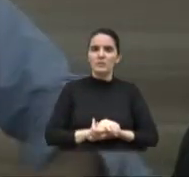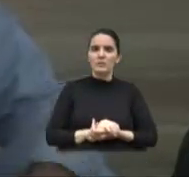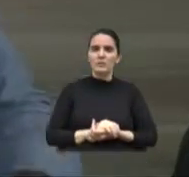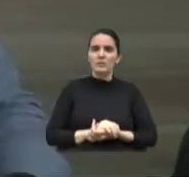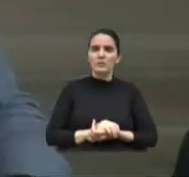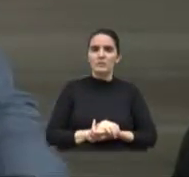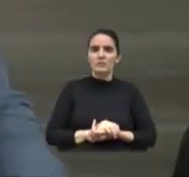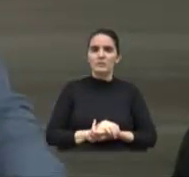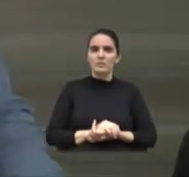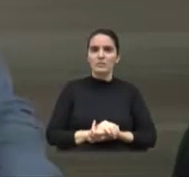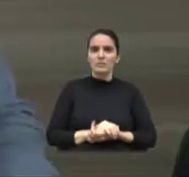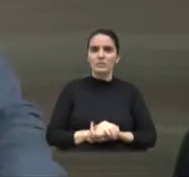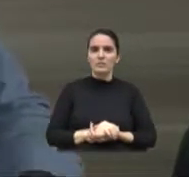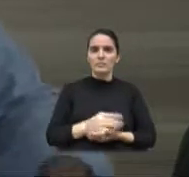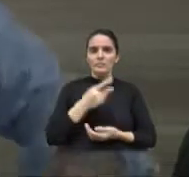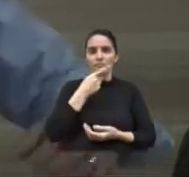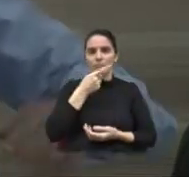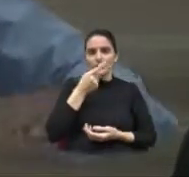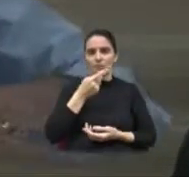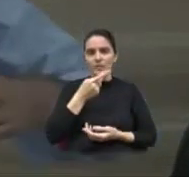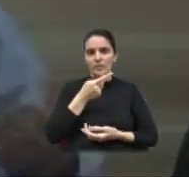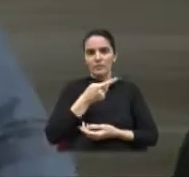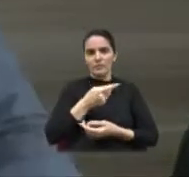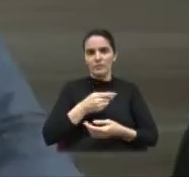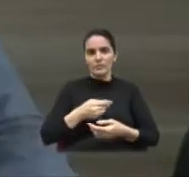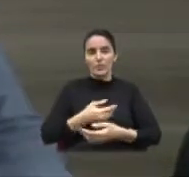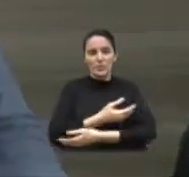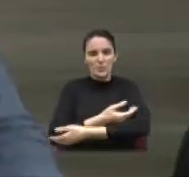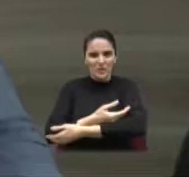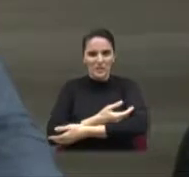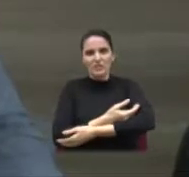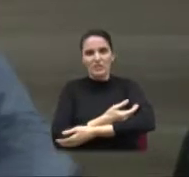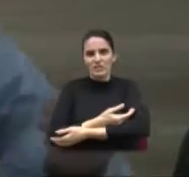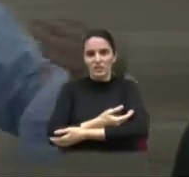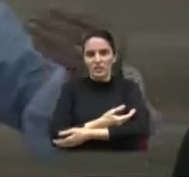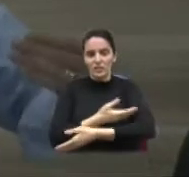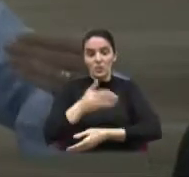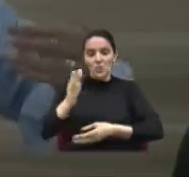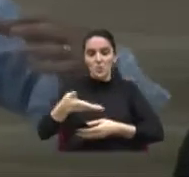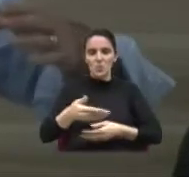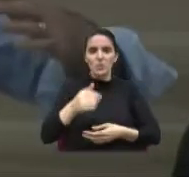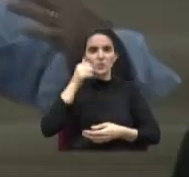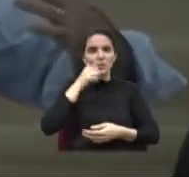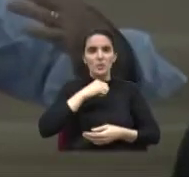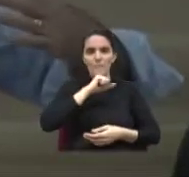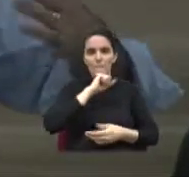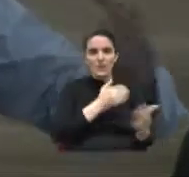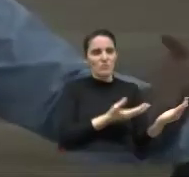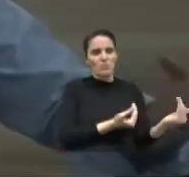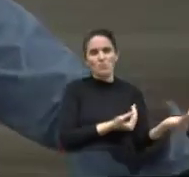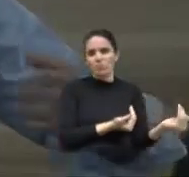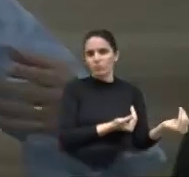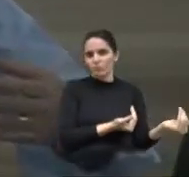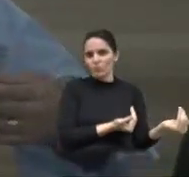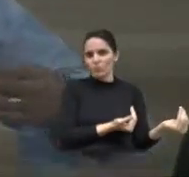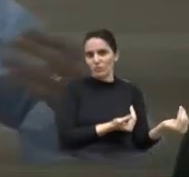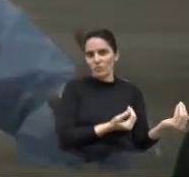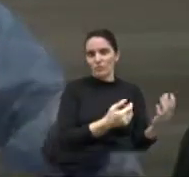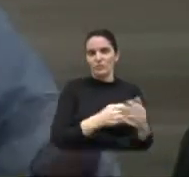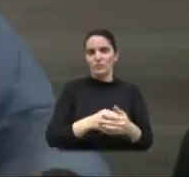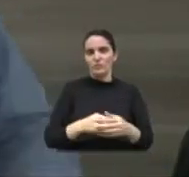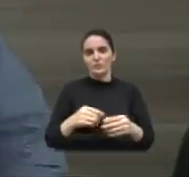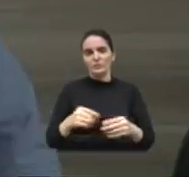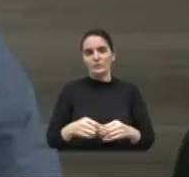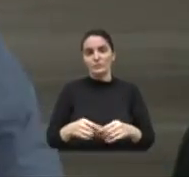e cruel com o próprio embrião, principalmente da juventude que hoje não tem, ou não digo a maioria, mas uma